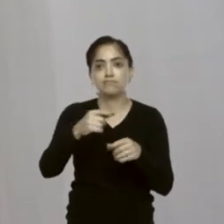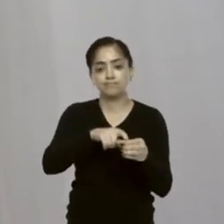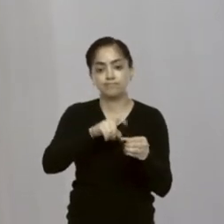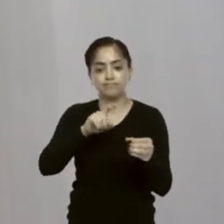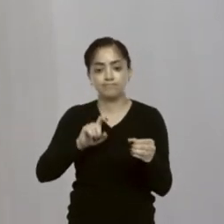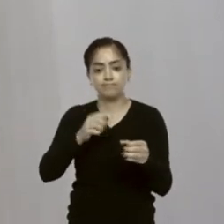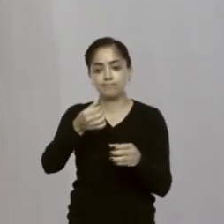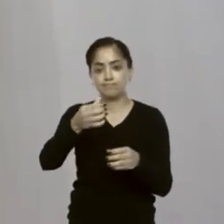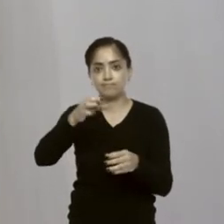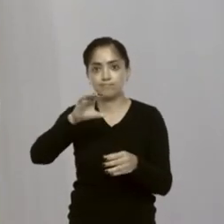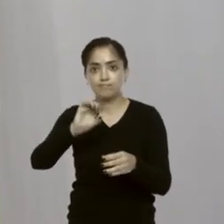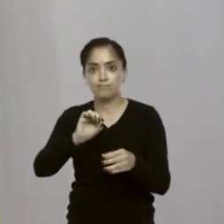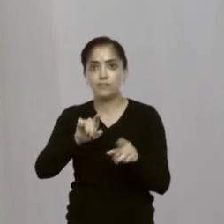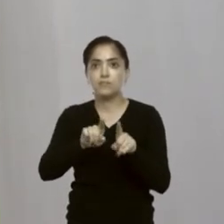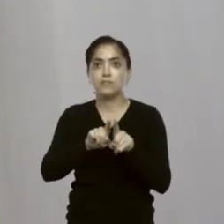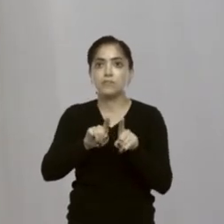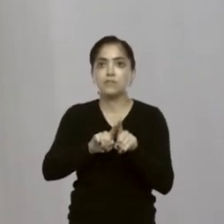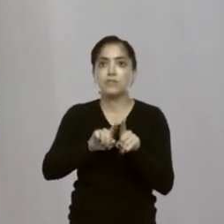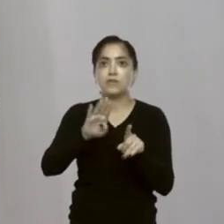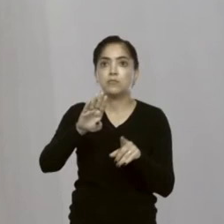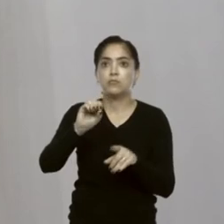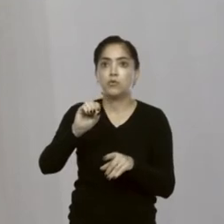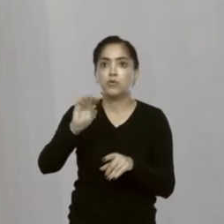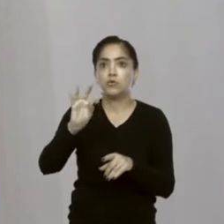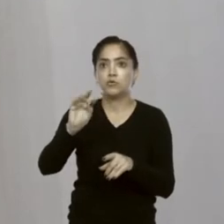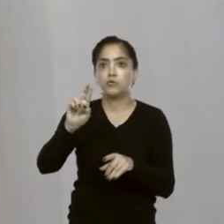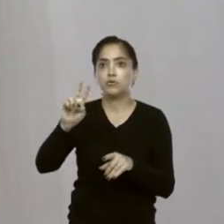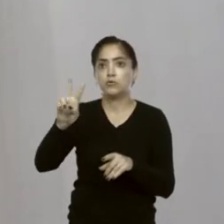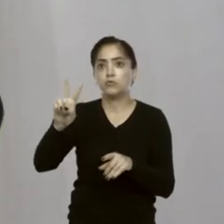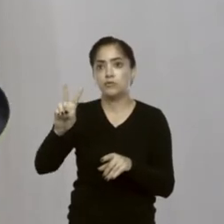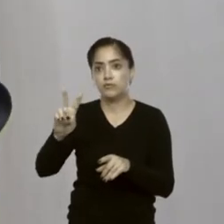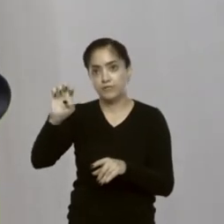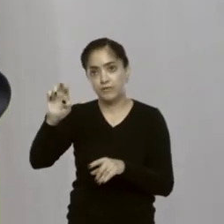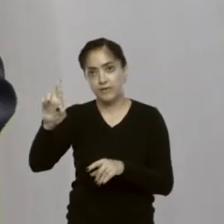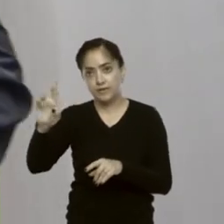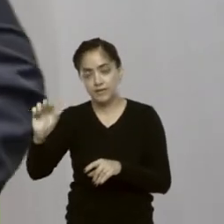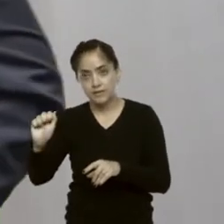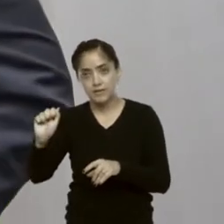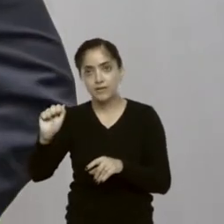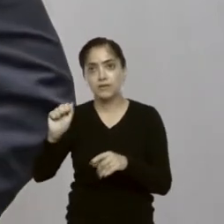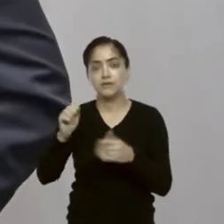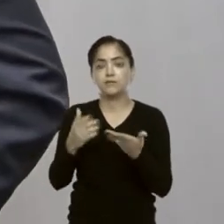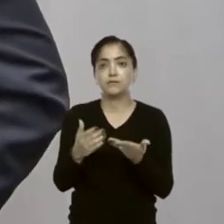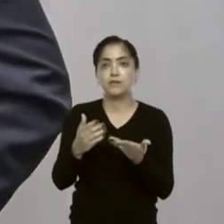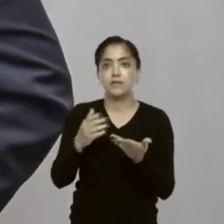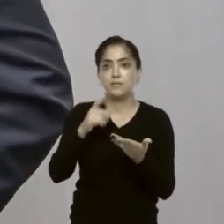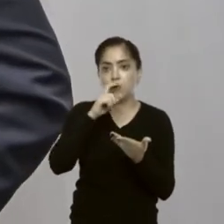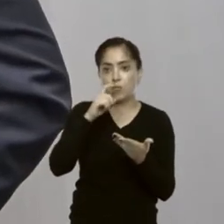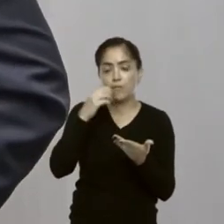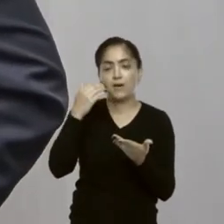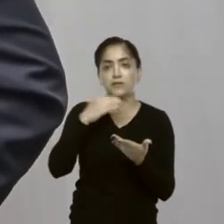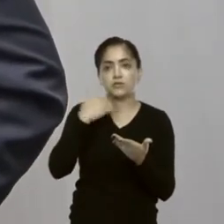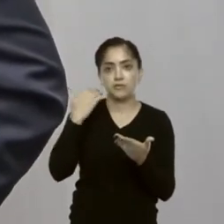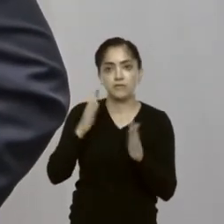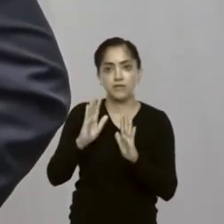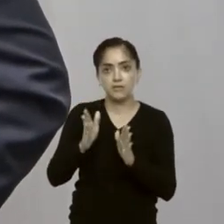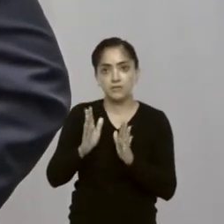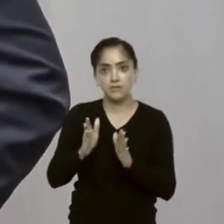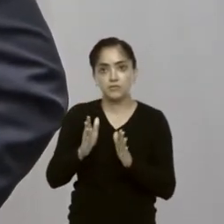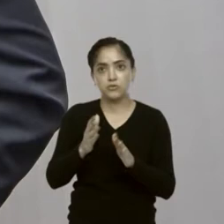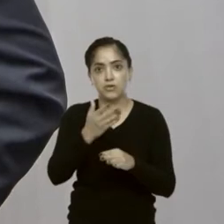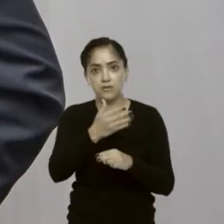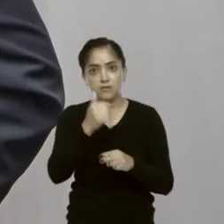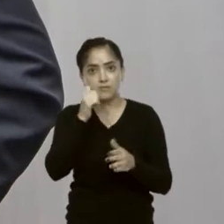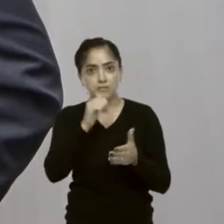Como Butuverá, também terra natal do meu falecido pai, da minha esposa Maria, que está aqui presente, queria que se levantasse para se